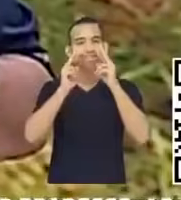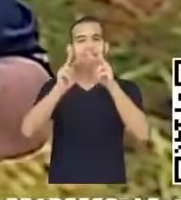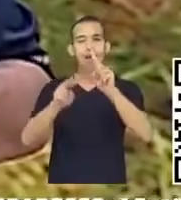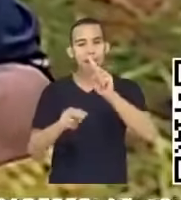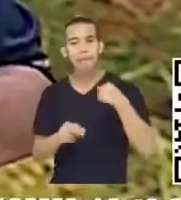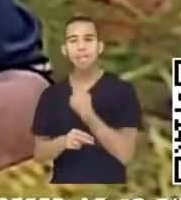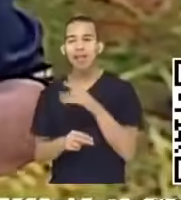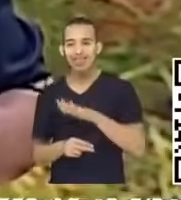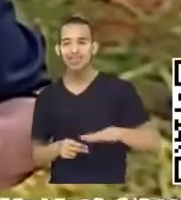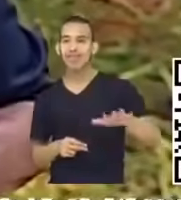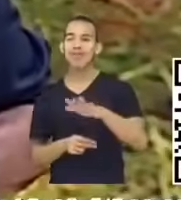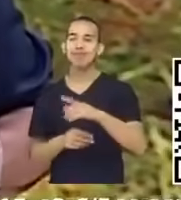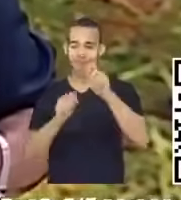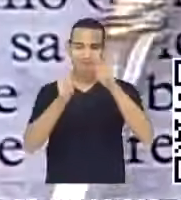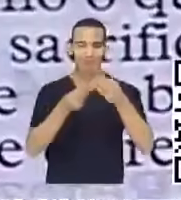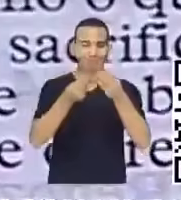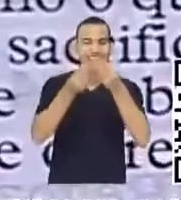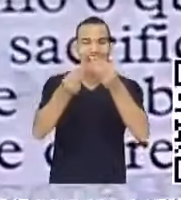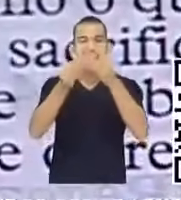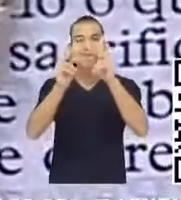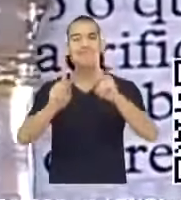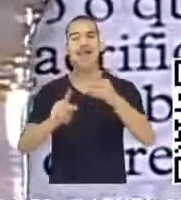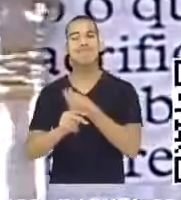da gente fala volta umas a vida dele